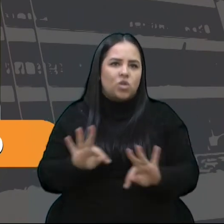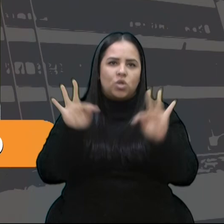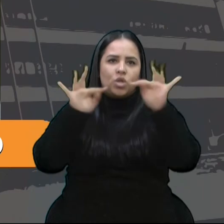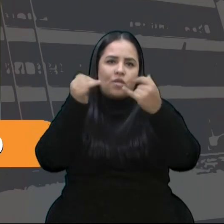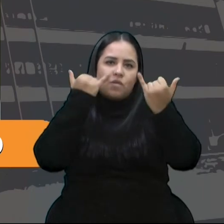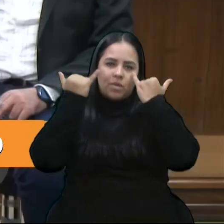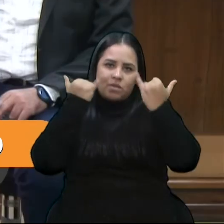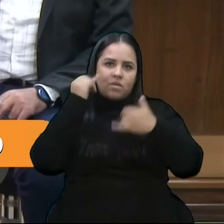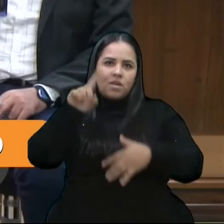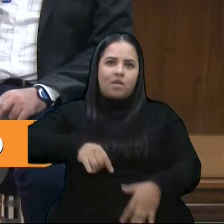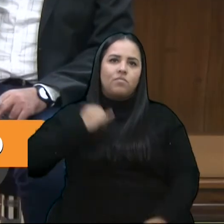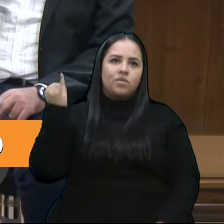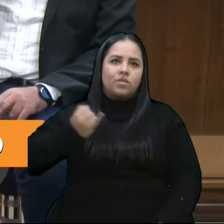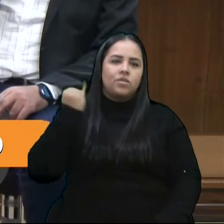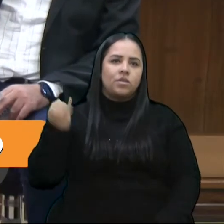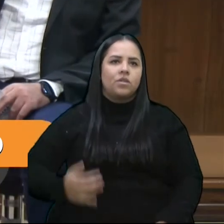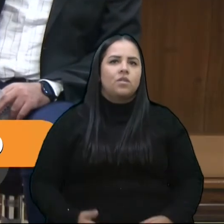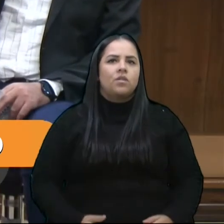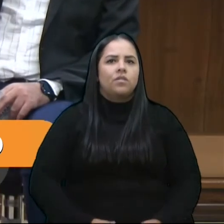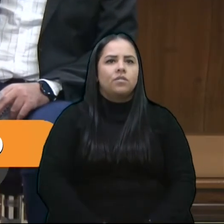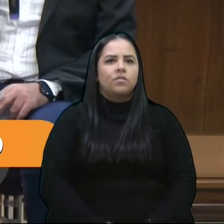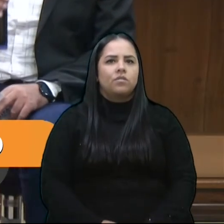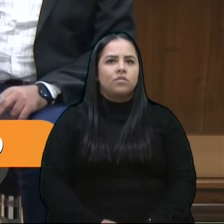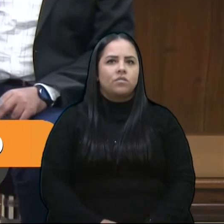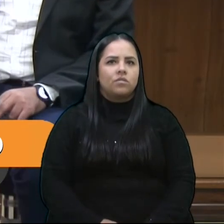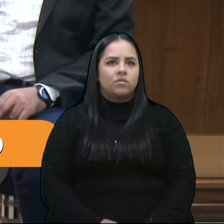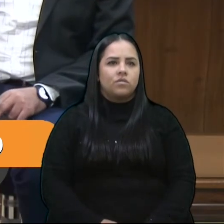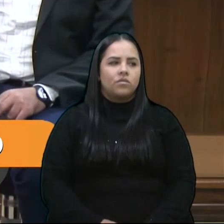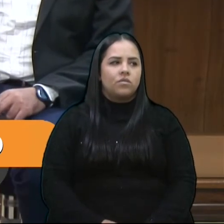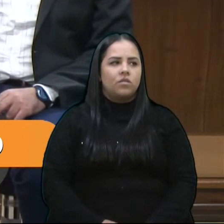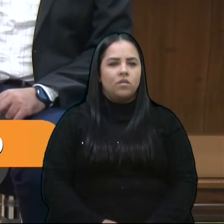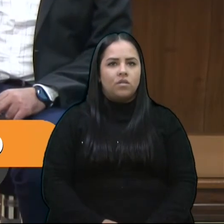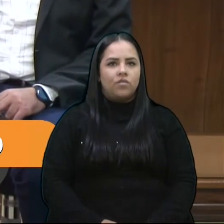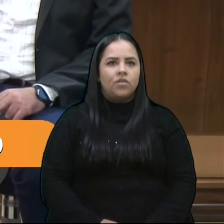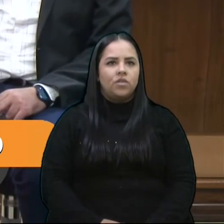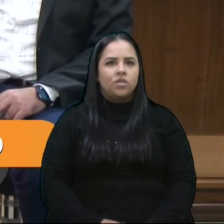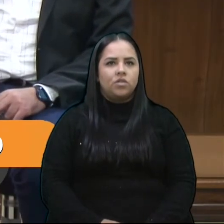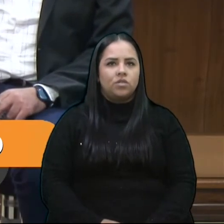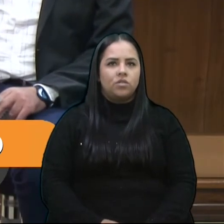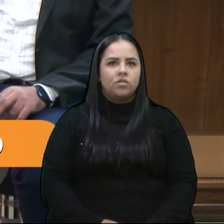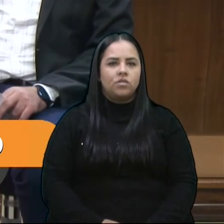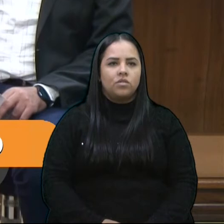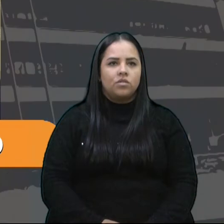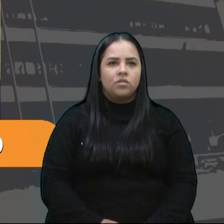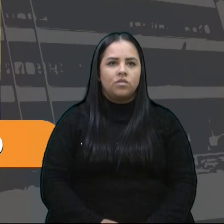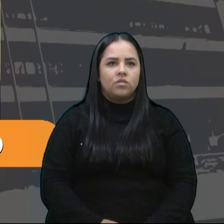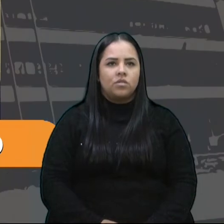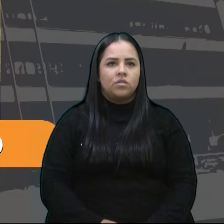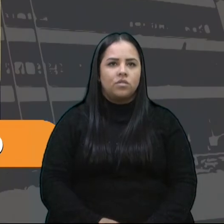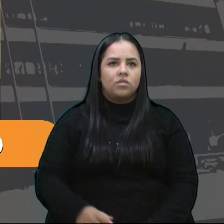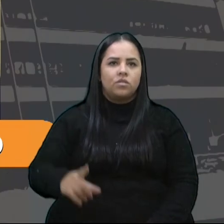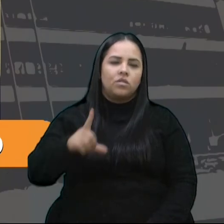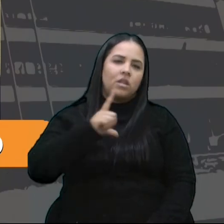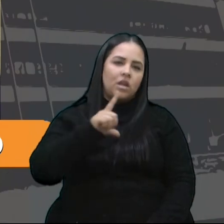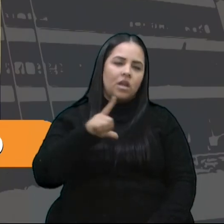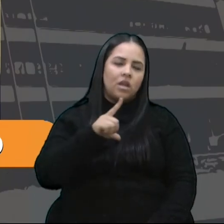hoje. O Evandro, então, para fechar. Então, eu penso da seguinte forma sobre o